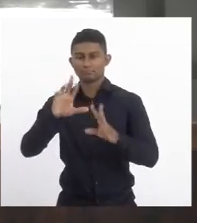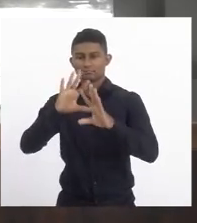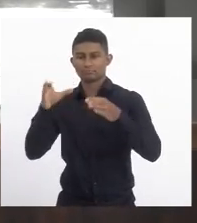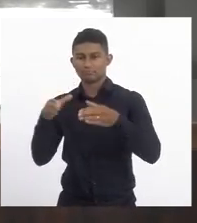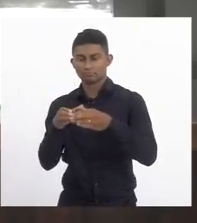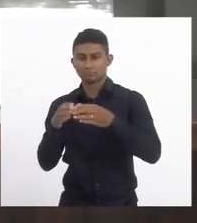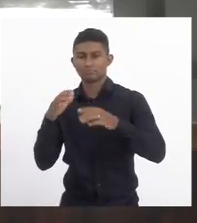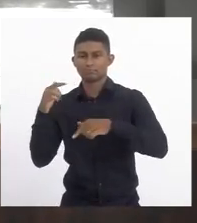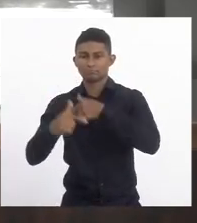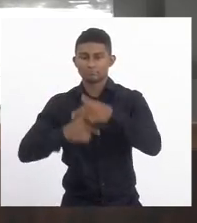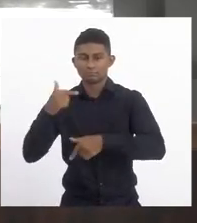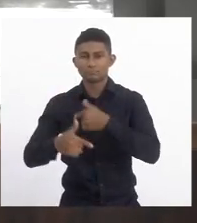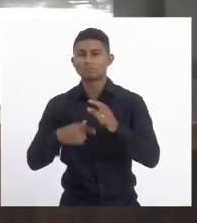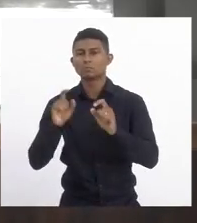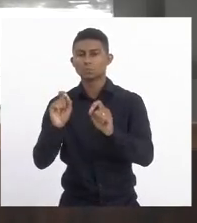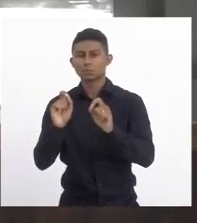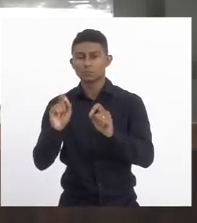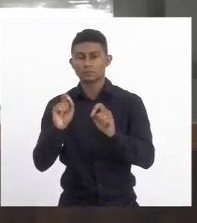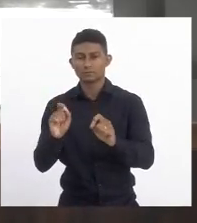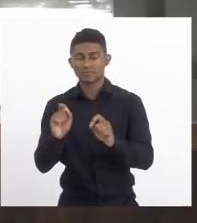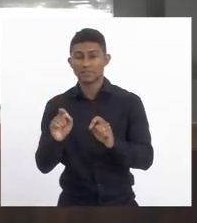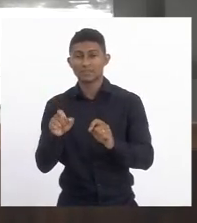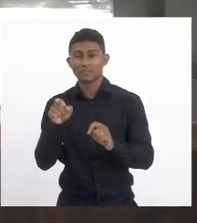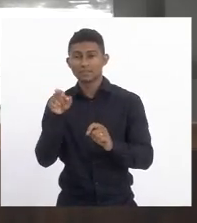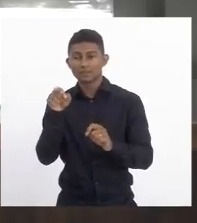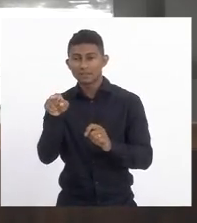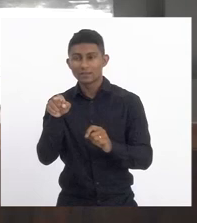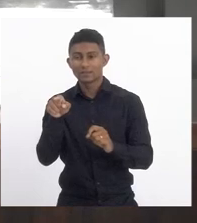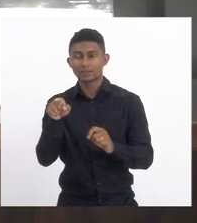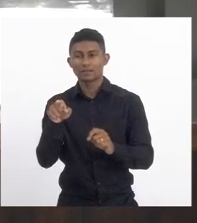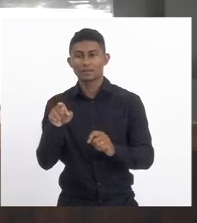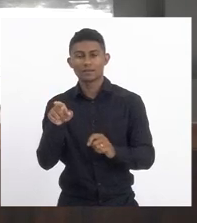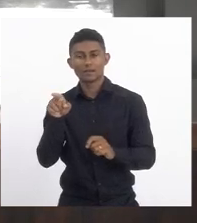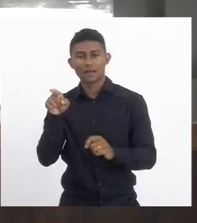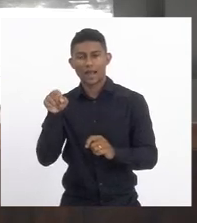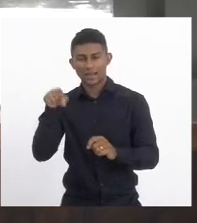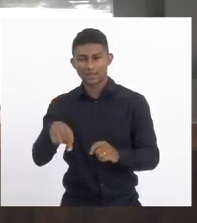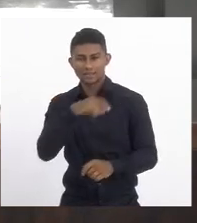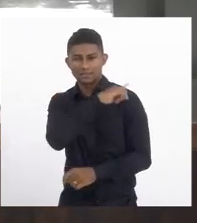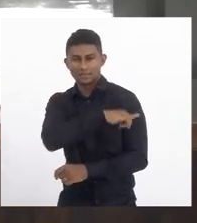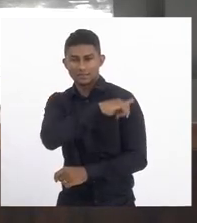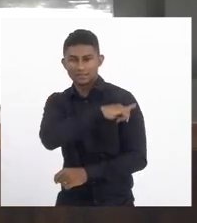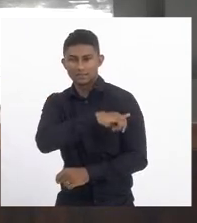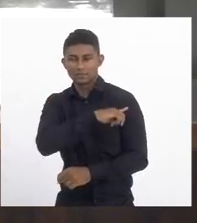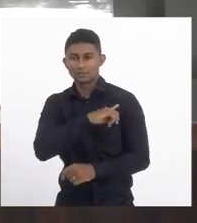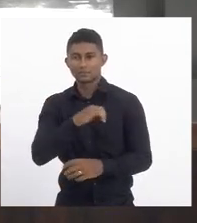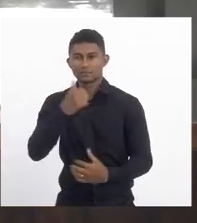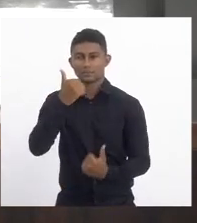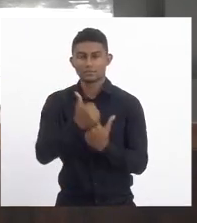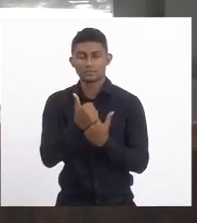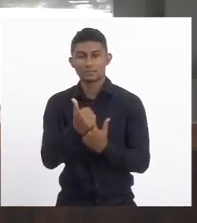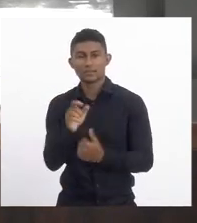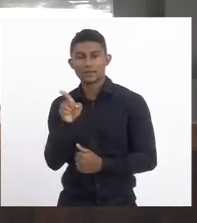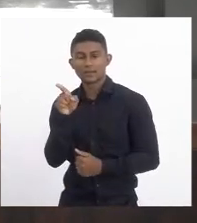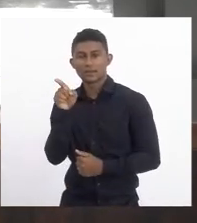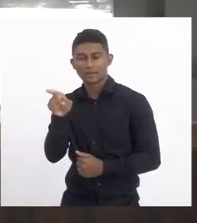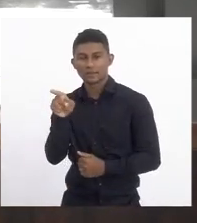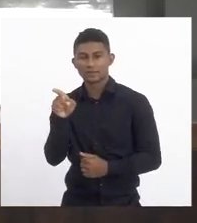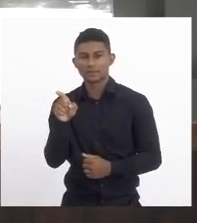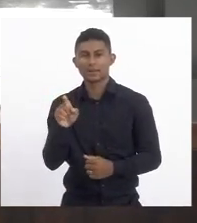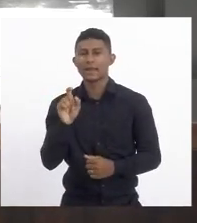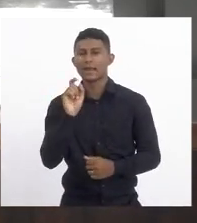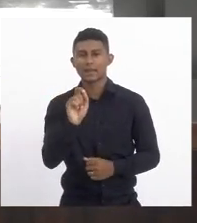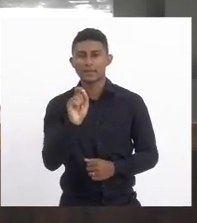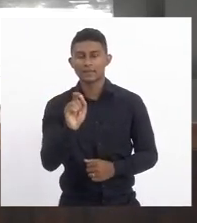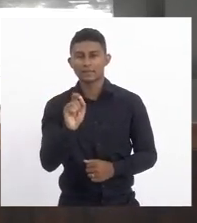Instituto Expo Religião, o título de benemérito do Estado do Rio de Janeiro, a Sua Eminência, o Reverendíssimo, o Arcebispo